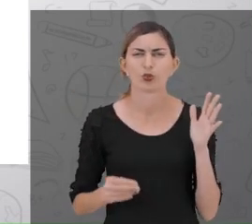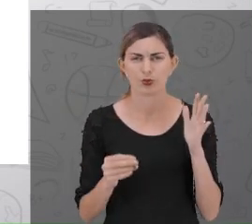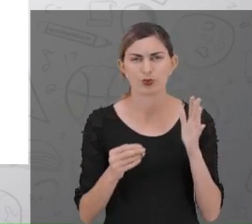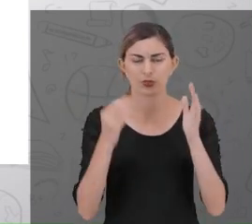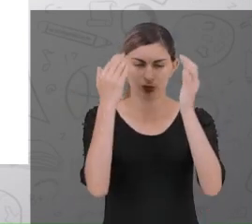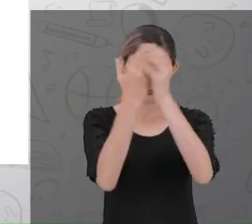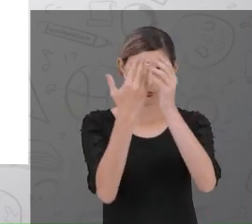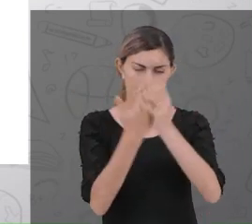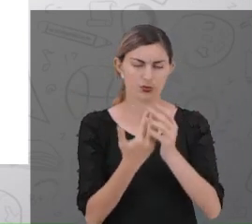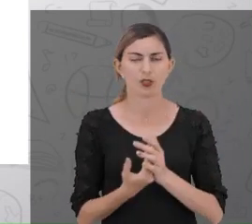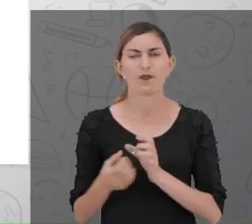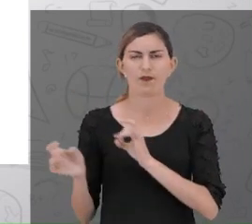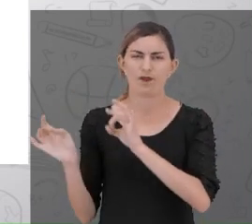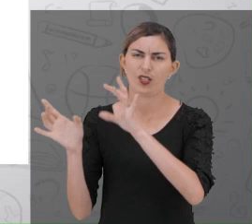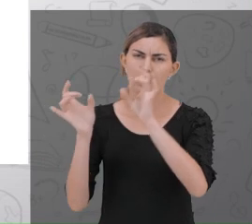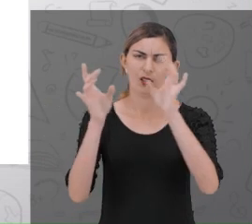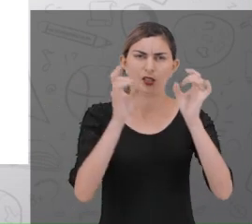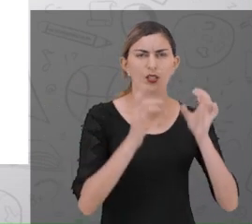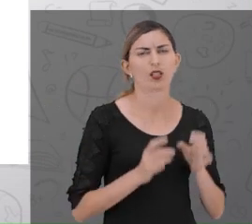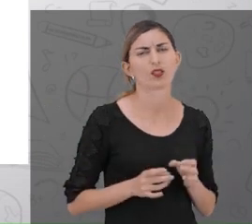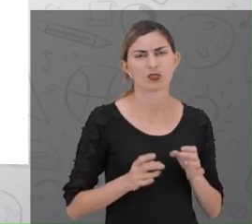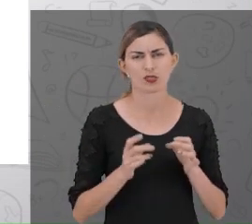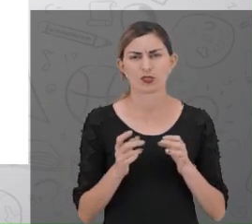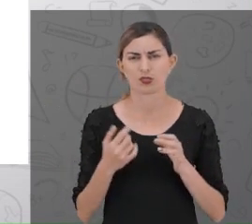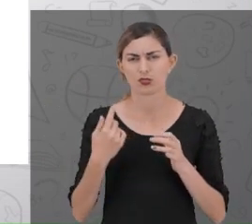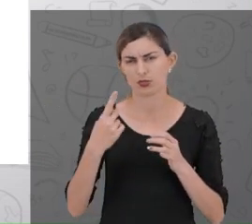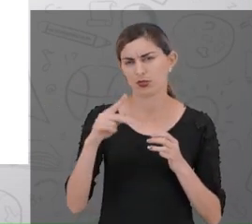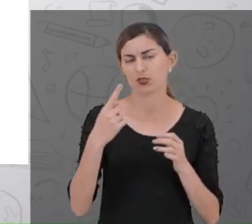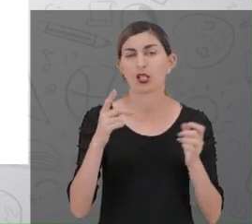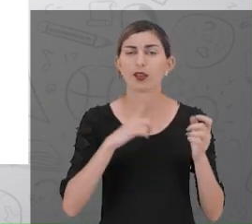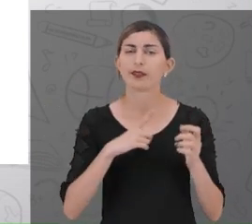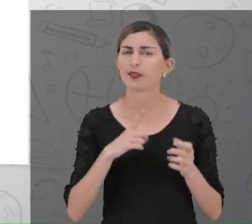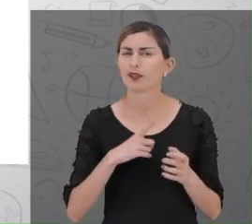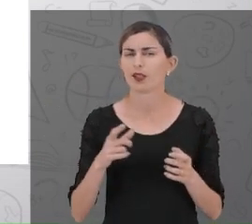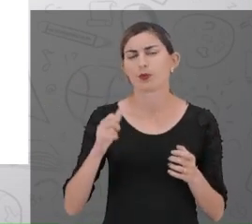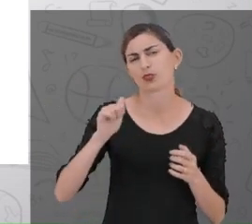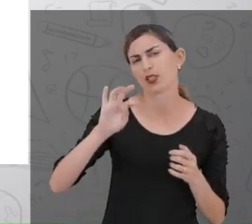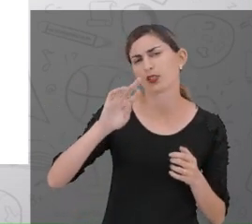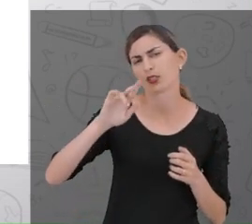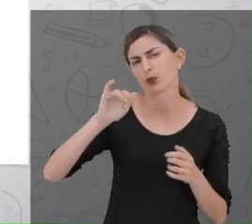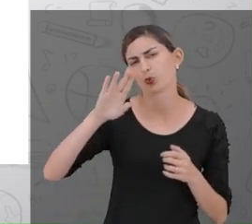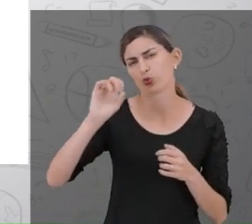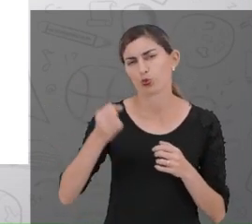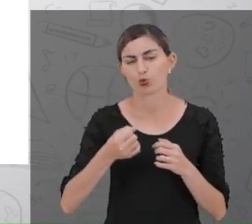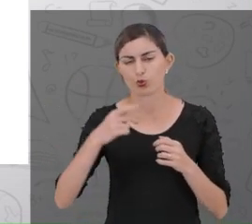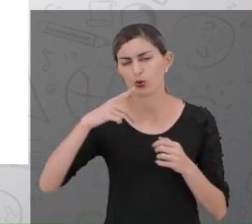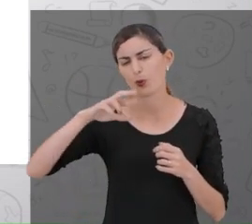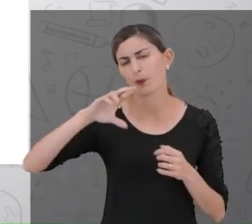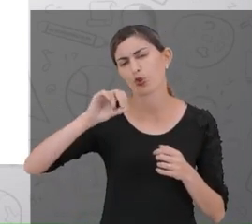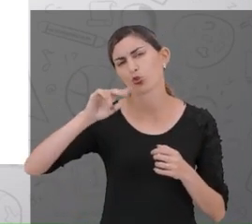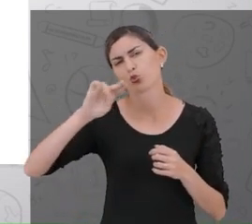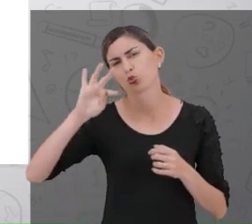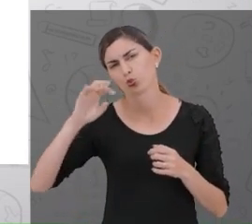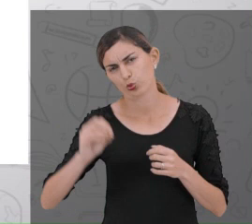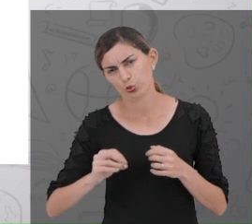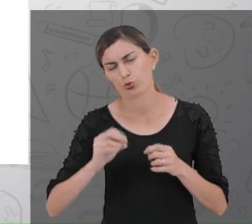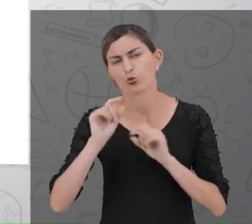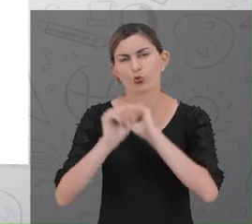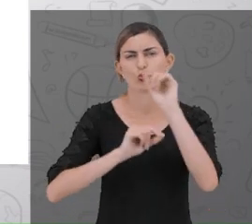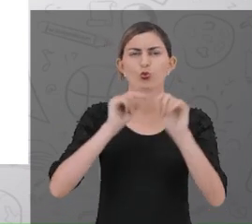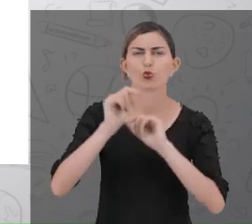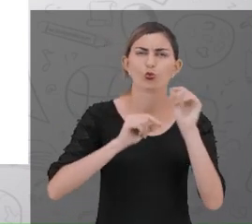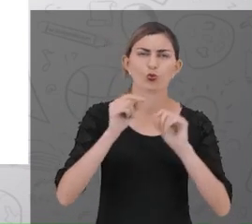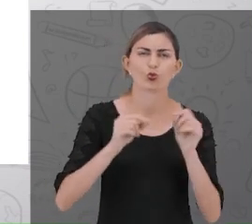modelo do banco de dados vendas. Nesse caso, nós temos os atributos do